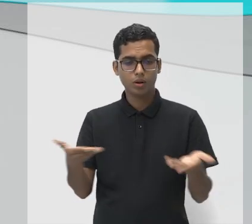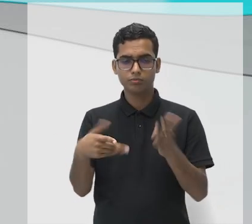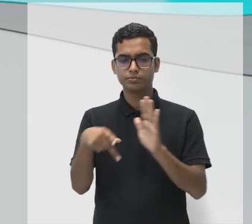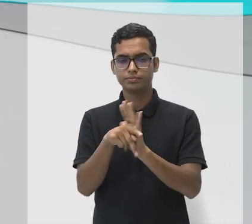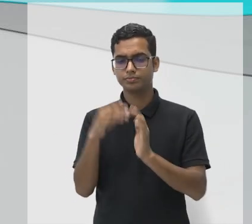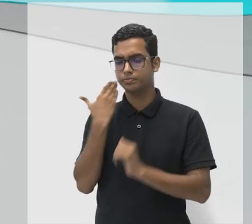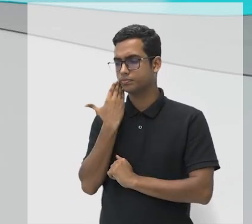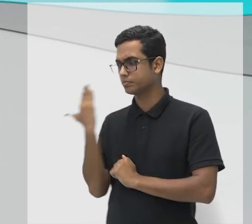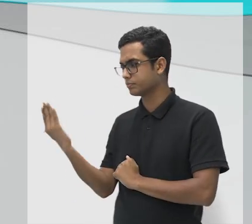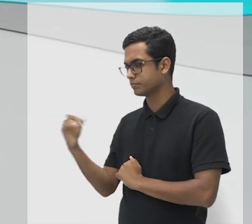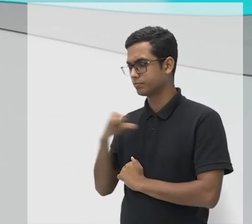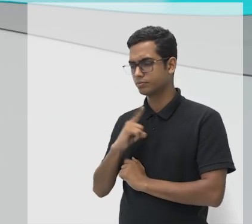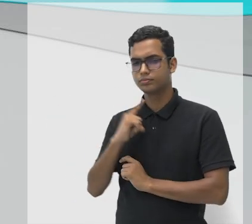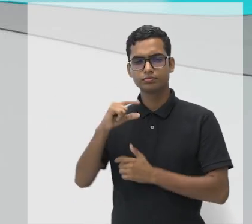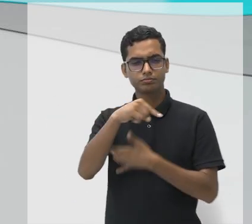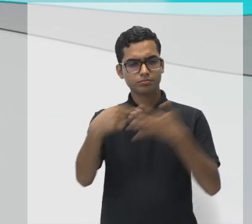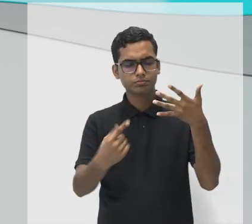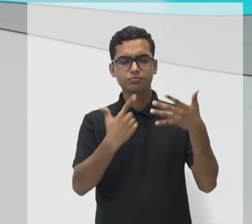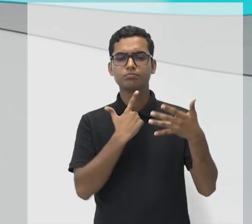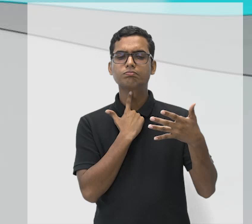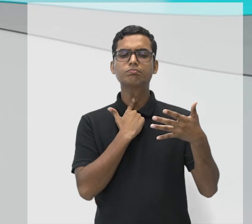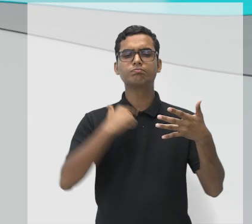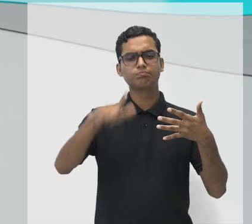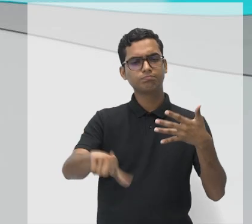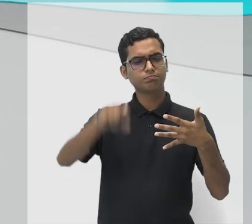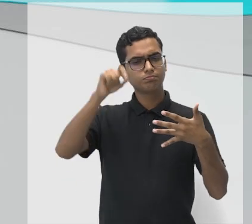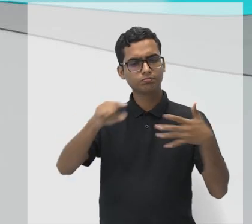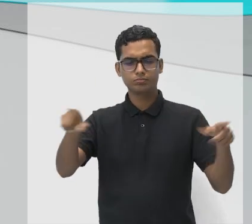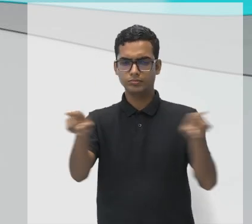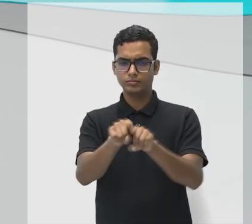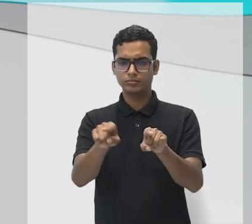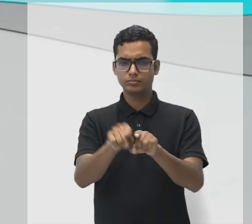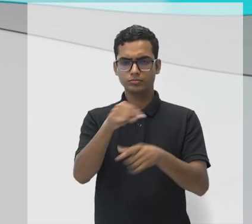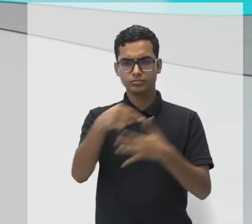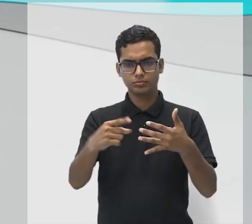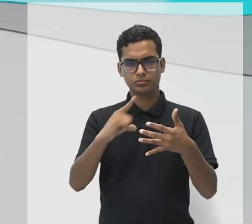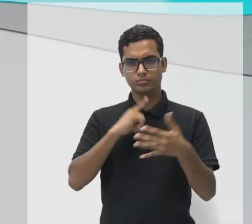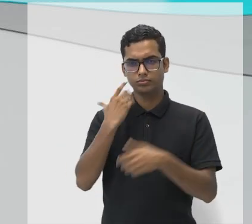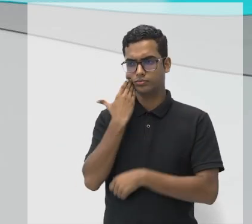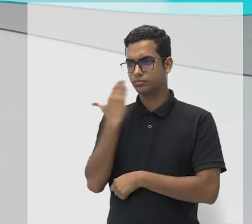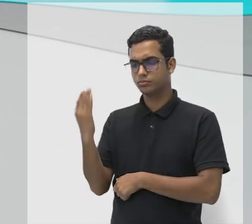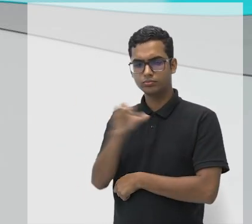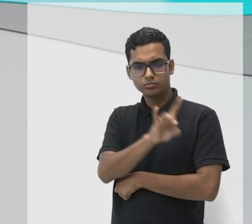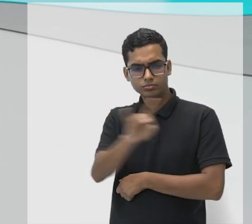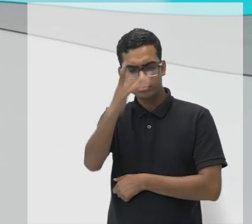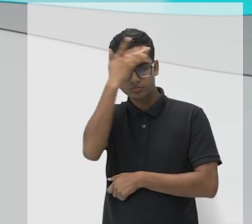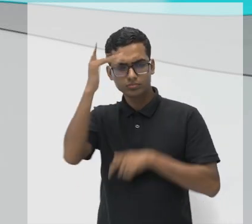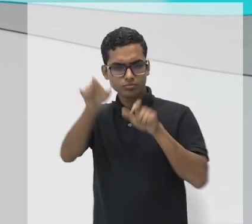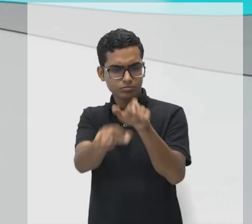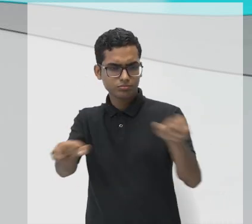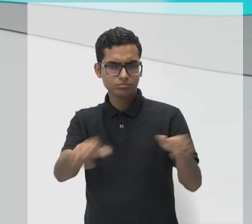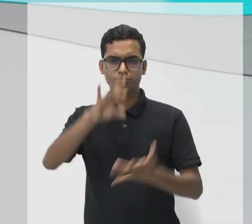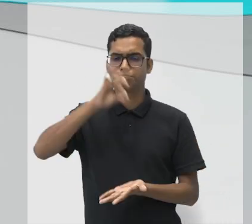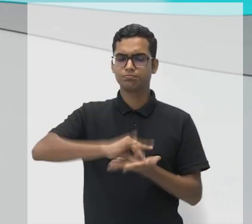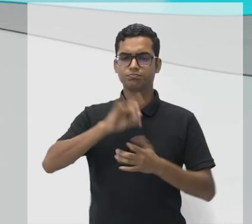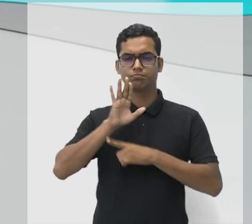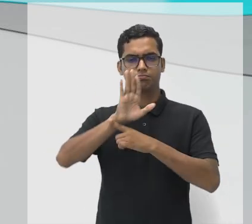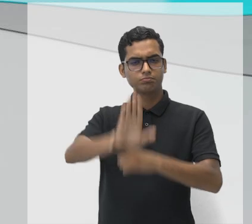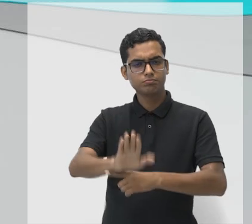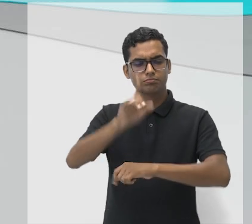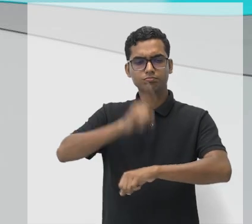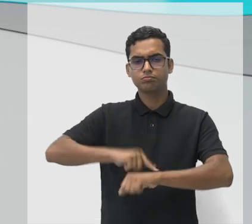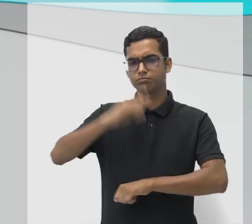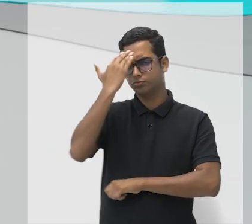tenho preferences, que são as preferências. Preferences são as preferências de cada indivíduo, e isso também vai ajudar